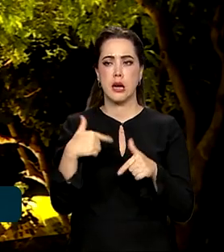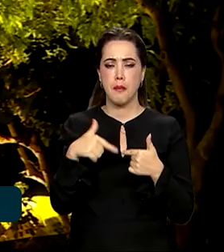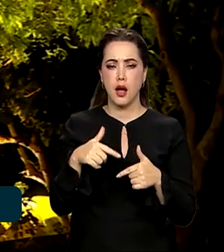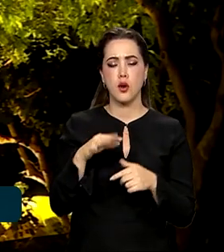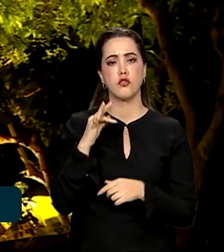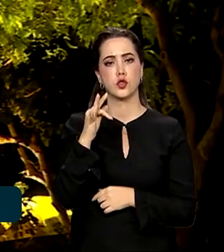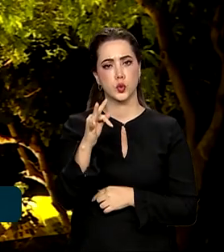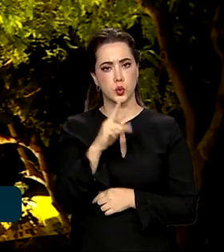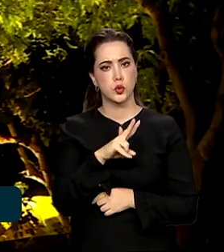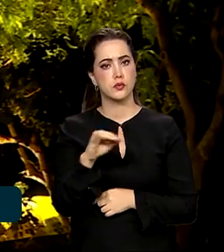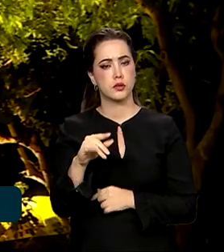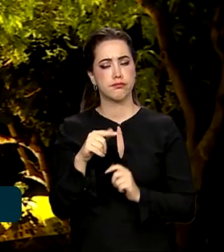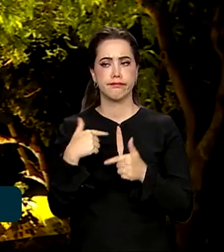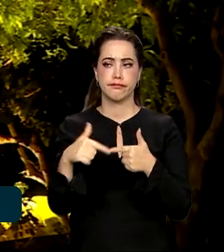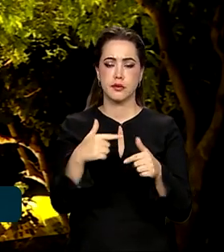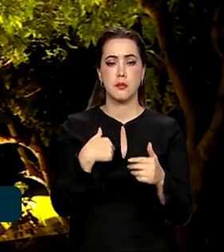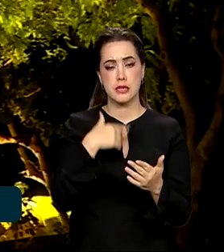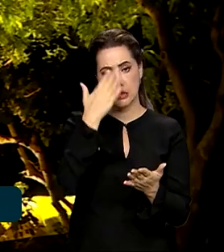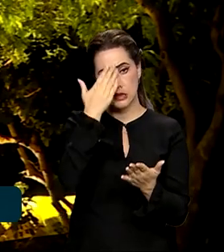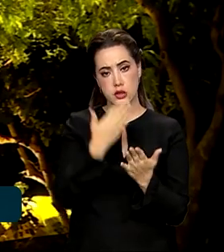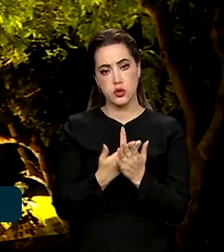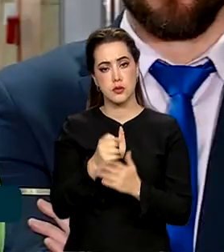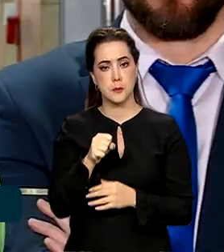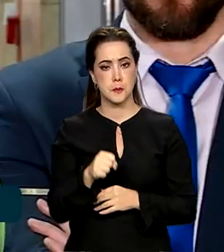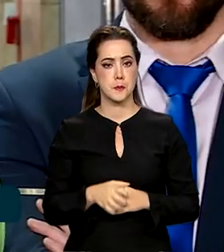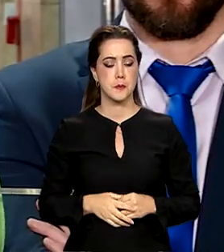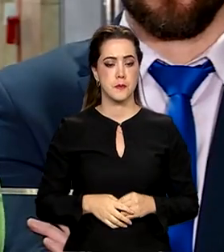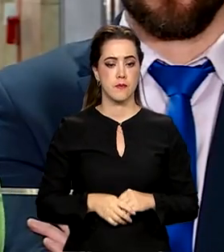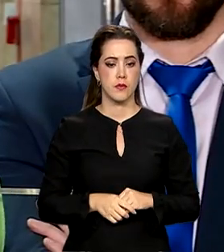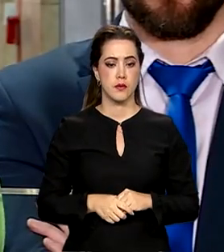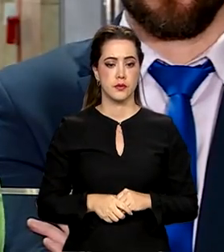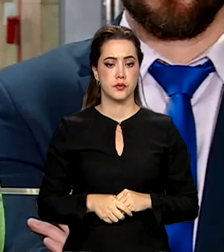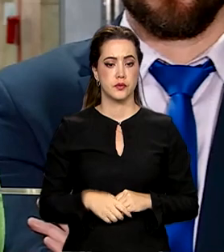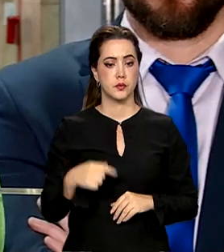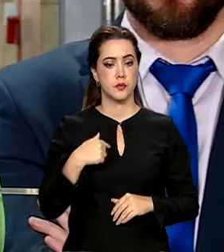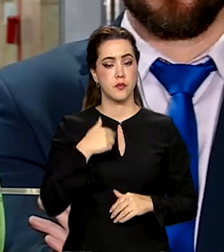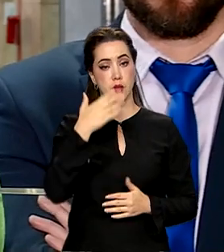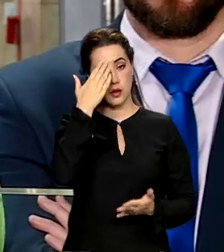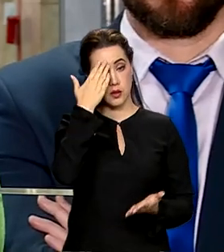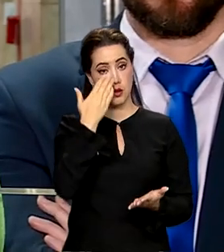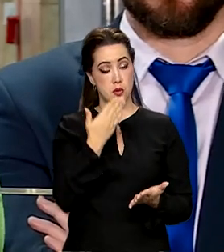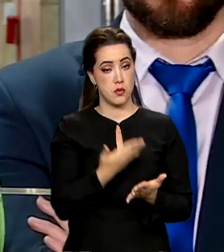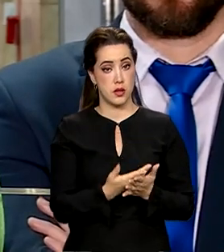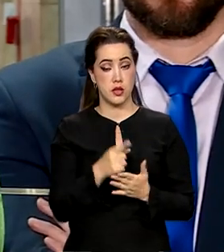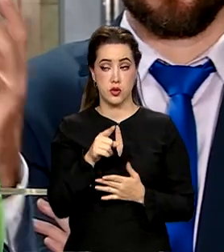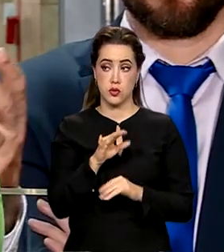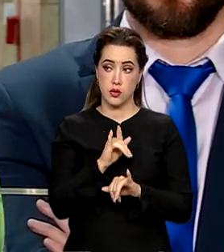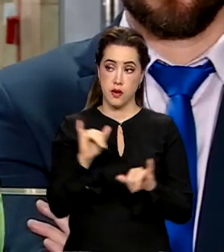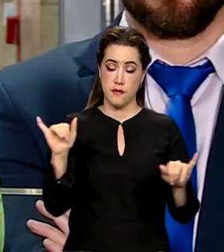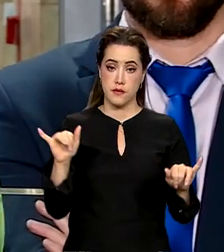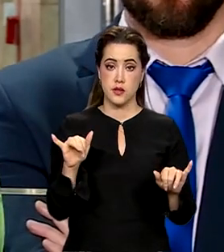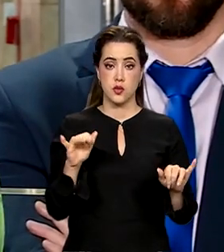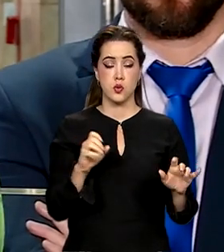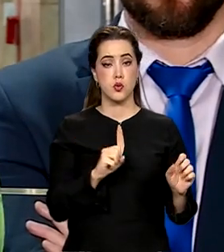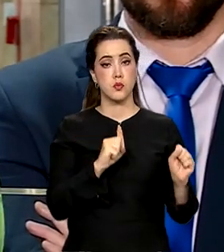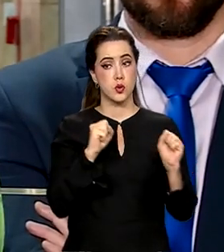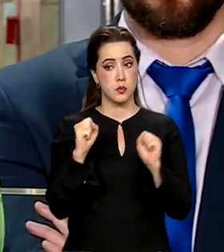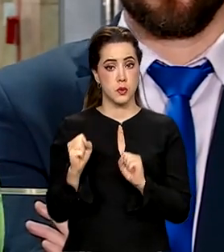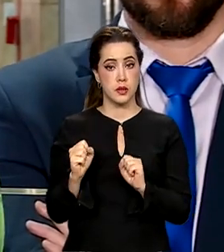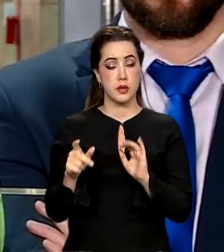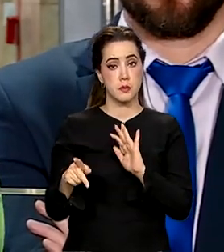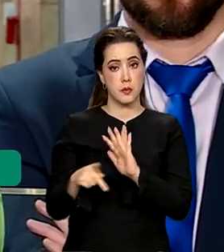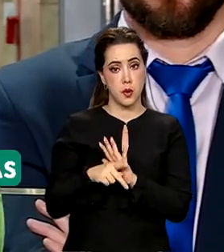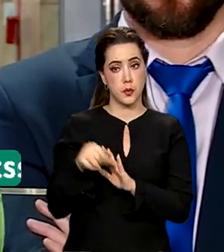frente, mas que está otimista. Eu penso que isso é um recado para os poderes